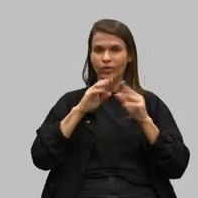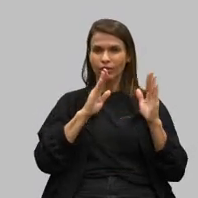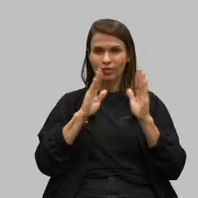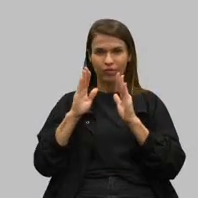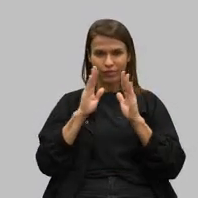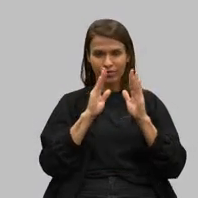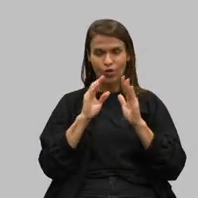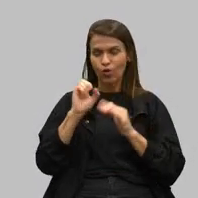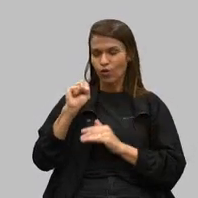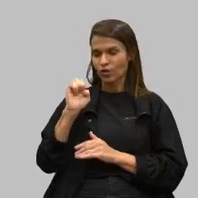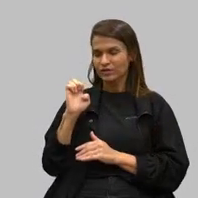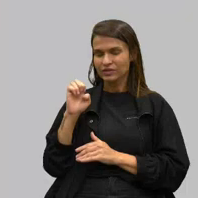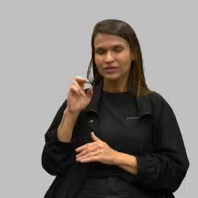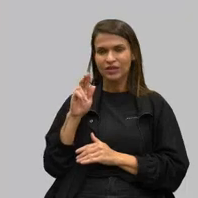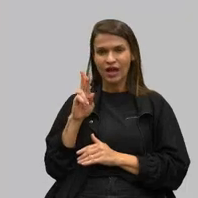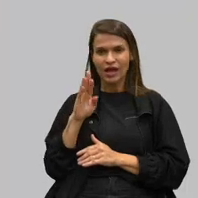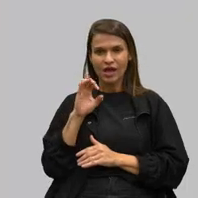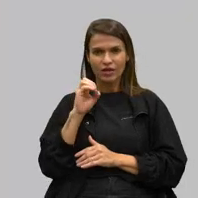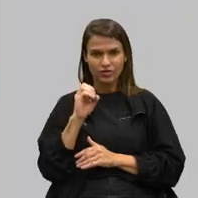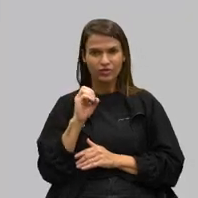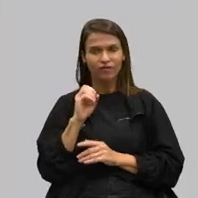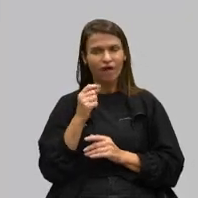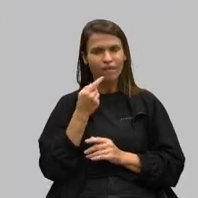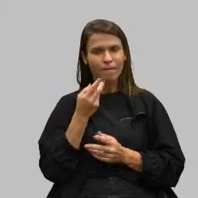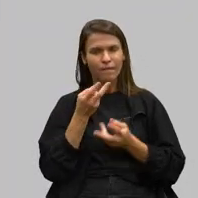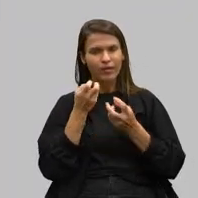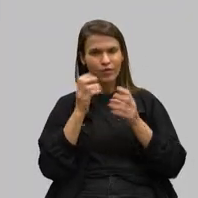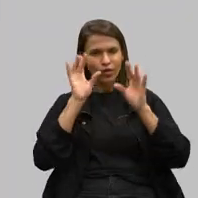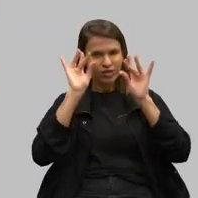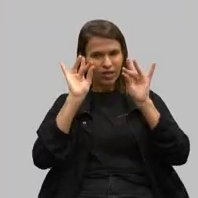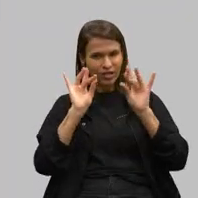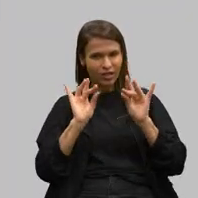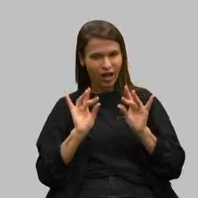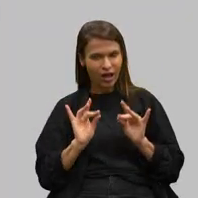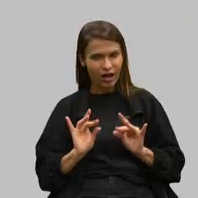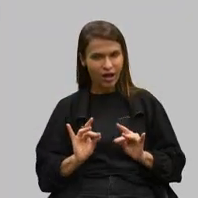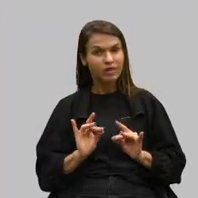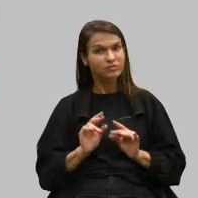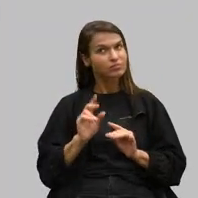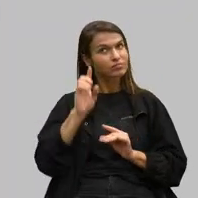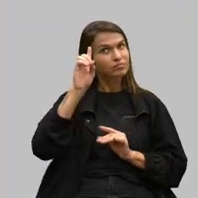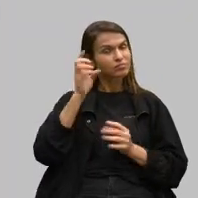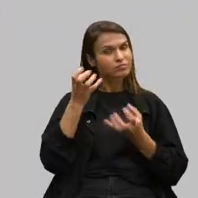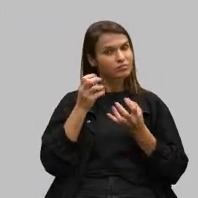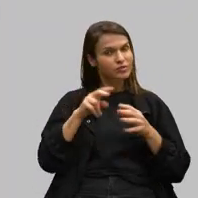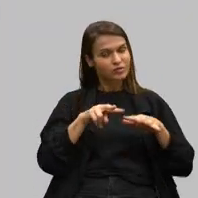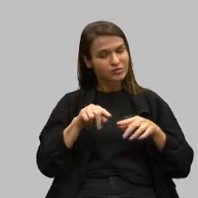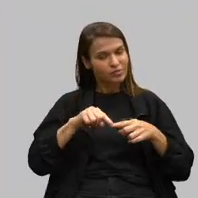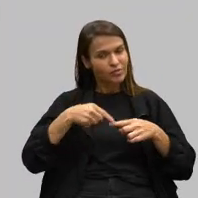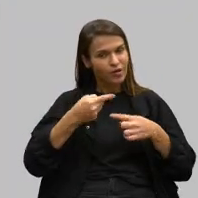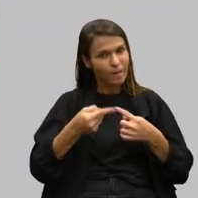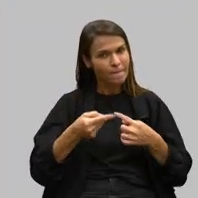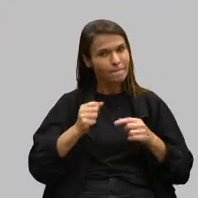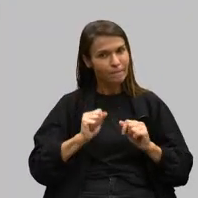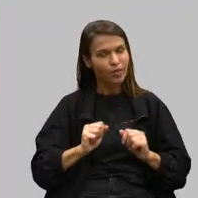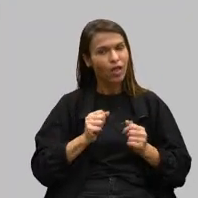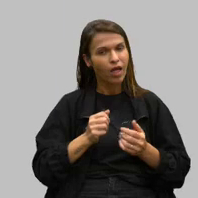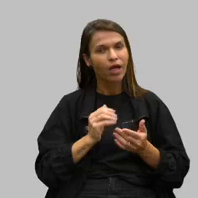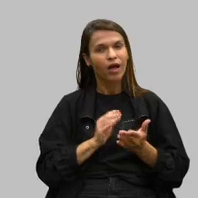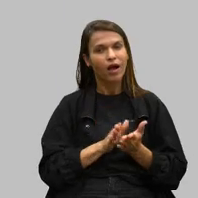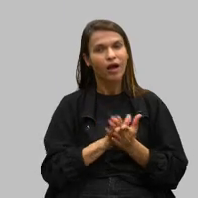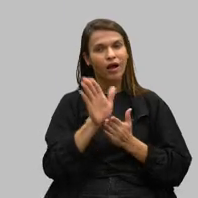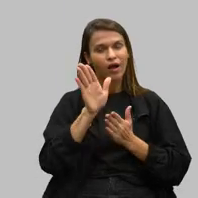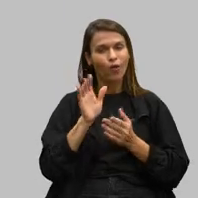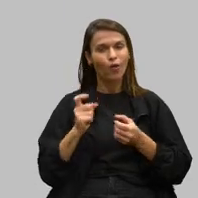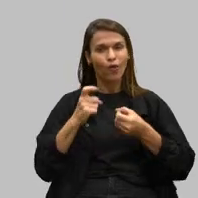Sérgio vai ver só os detalhes, a parte elétrica está ok, arquitetônica, alguns detalhezinhos, se Deus quiser, semana que vem, para a gente poder publicar o